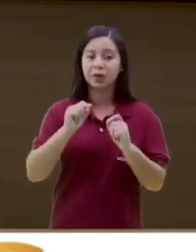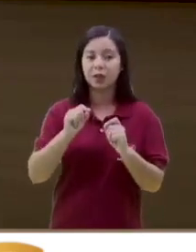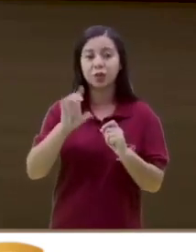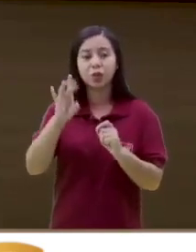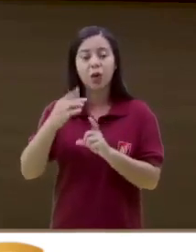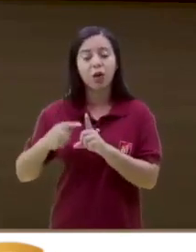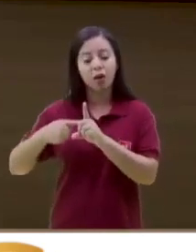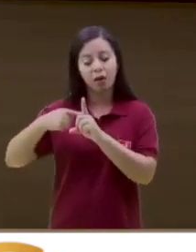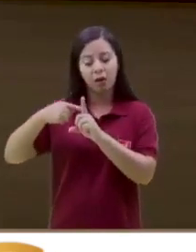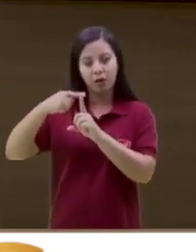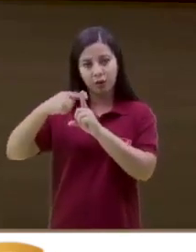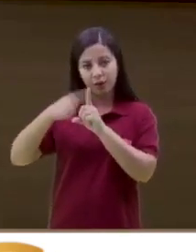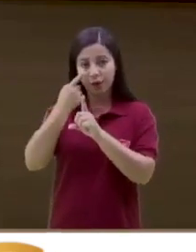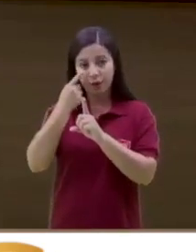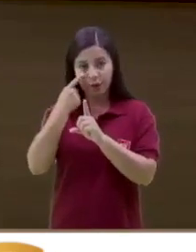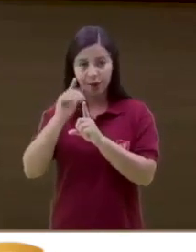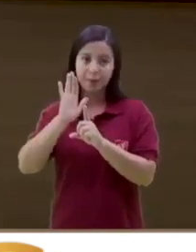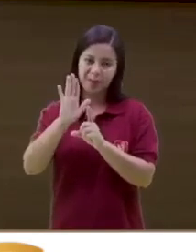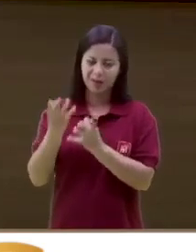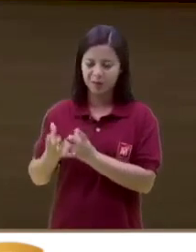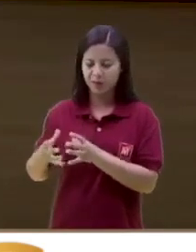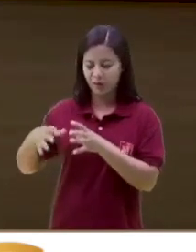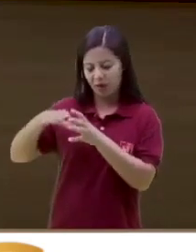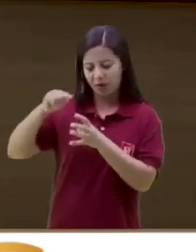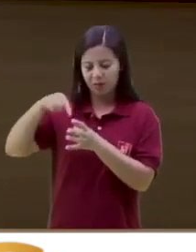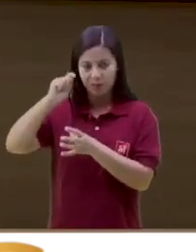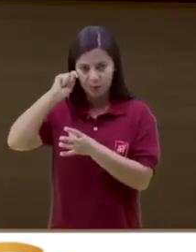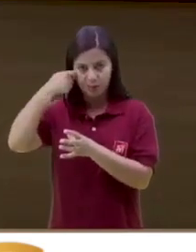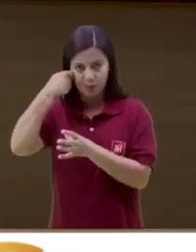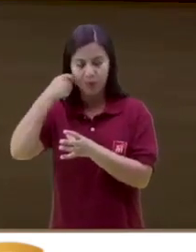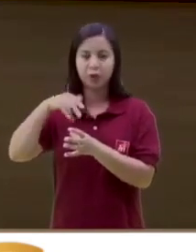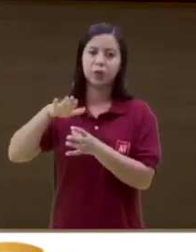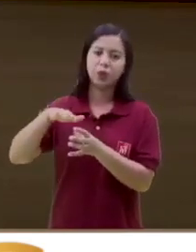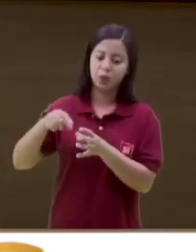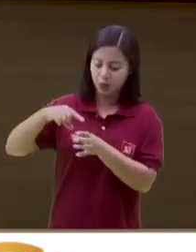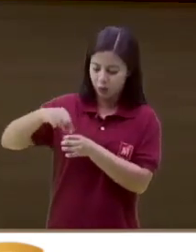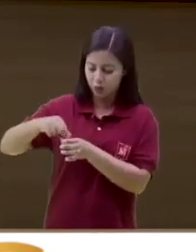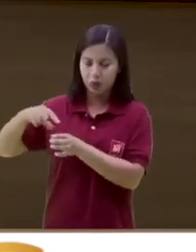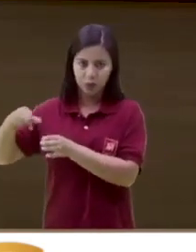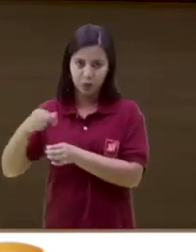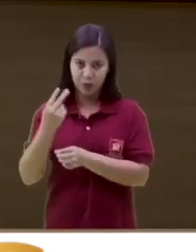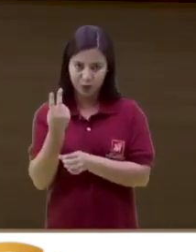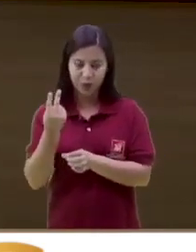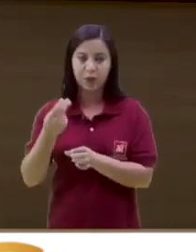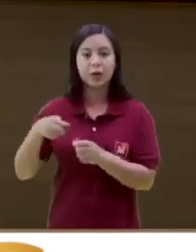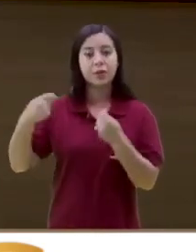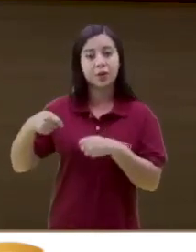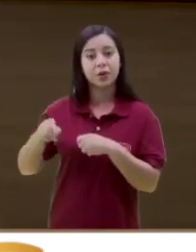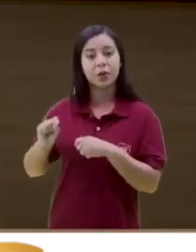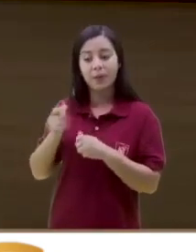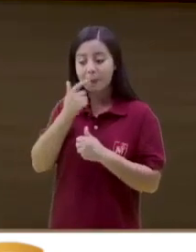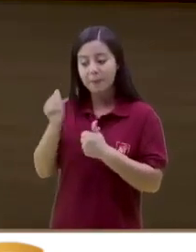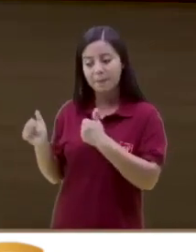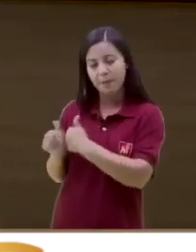os termômetros, né? A esfera, o bulbo, o globo, o bulbo seco e o bulbo úmido. E aí um cabo